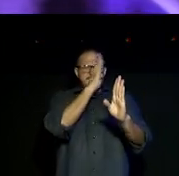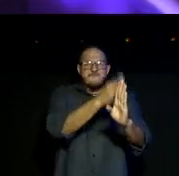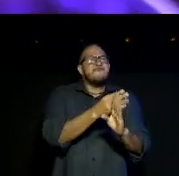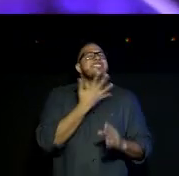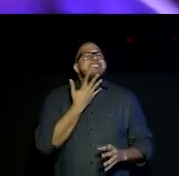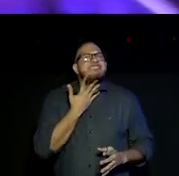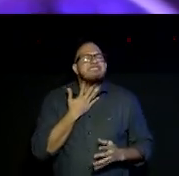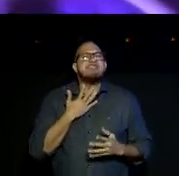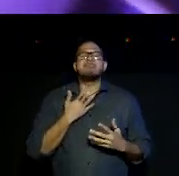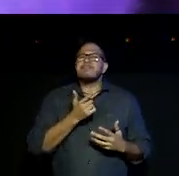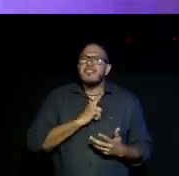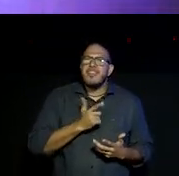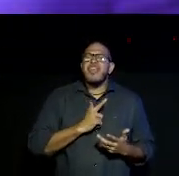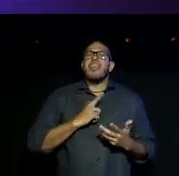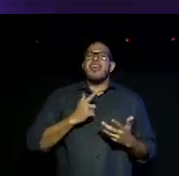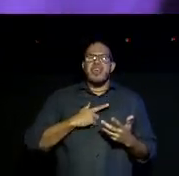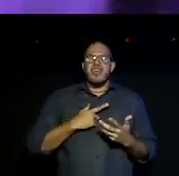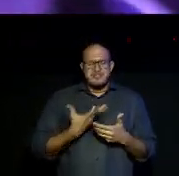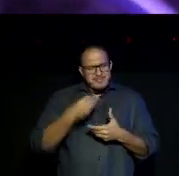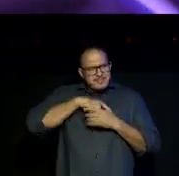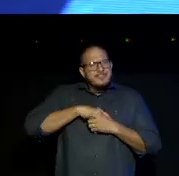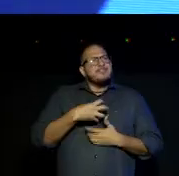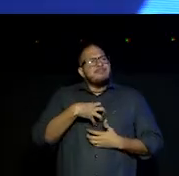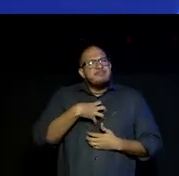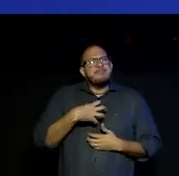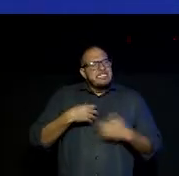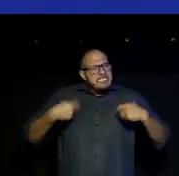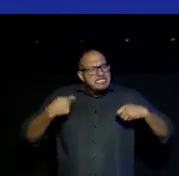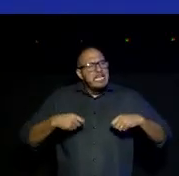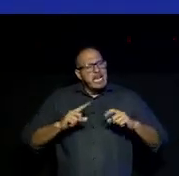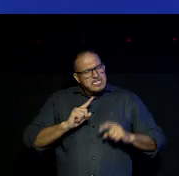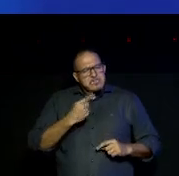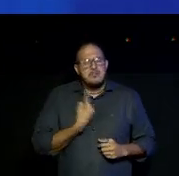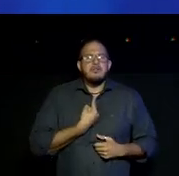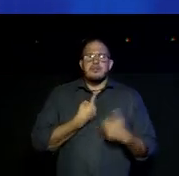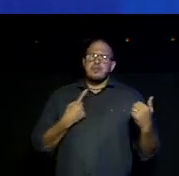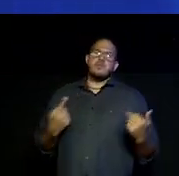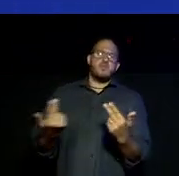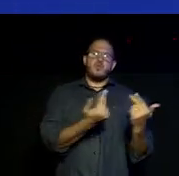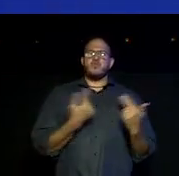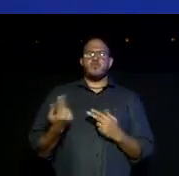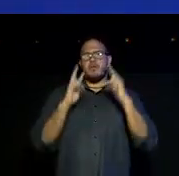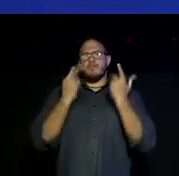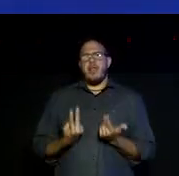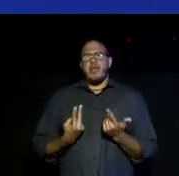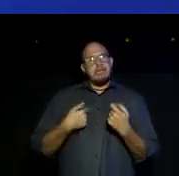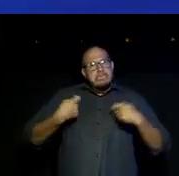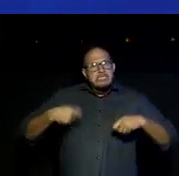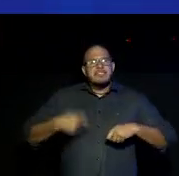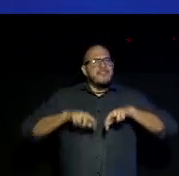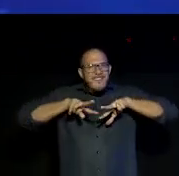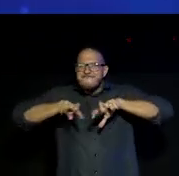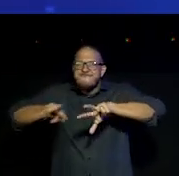determinação, vontade. Você tem necessidade de ser um só com toda a humanidade. Você tem necessidade